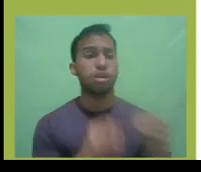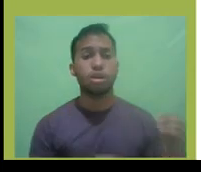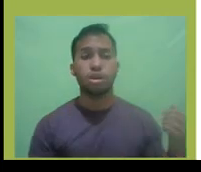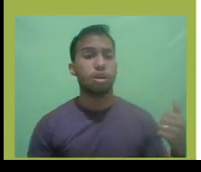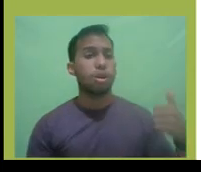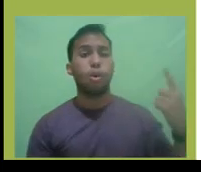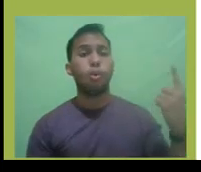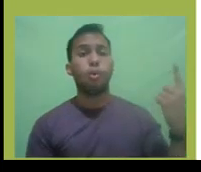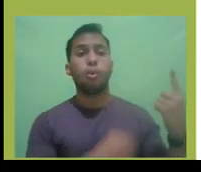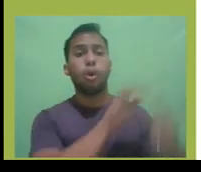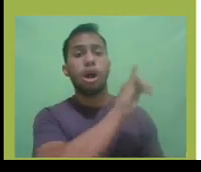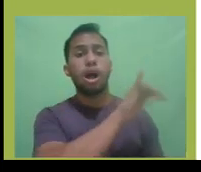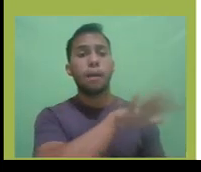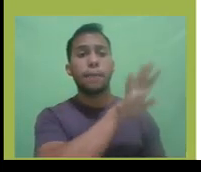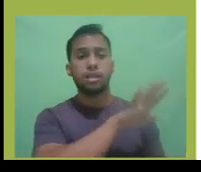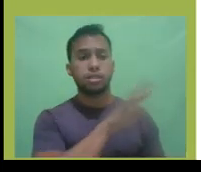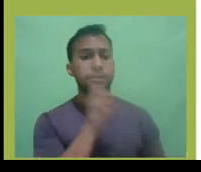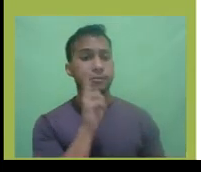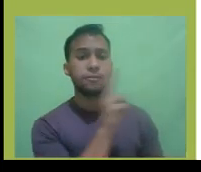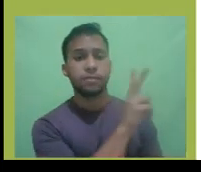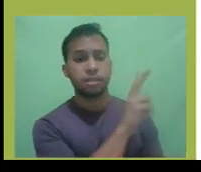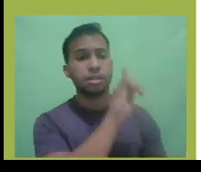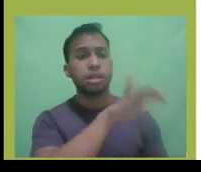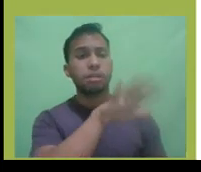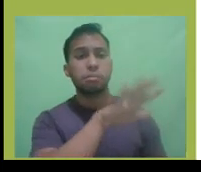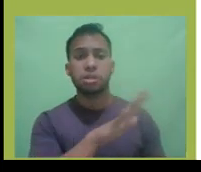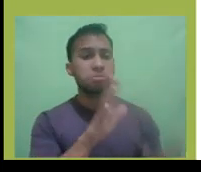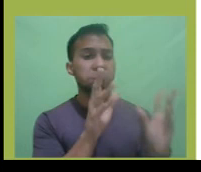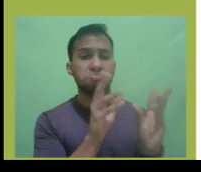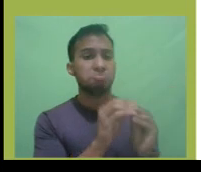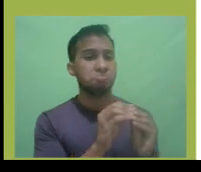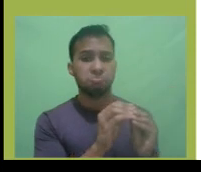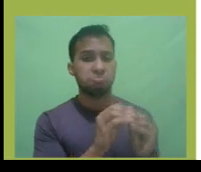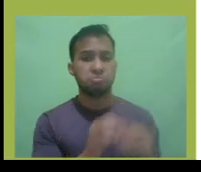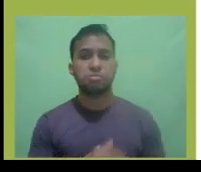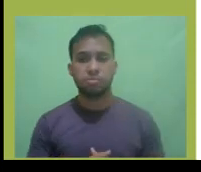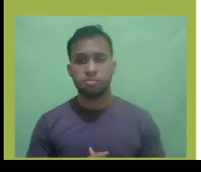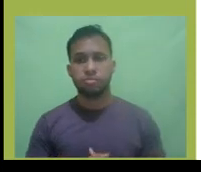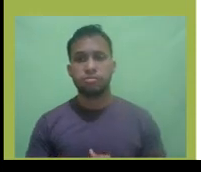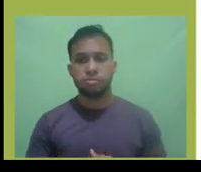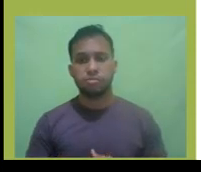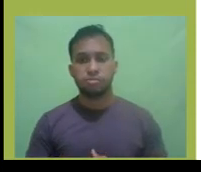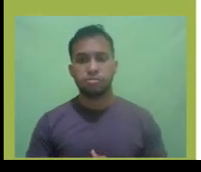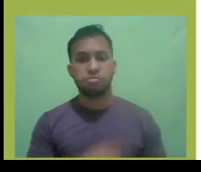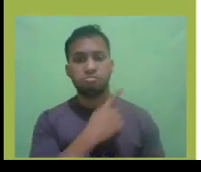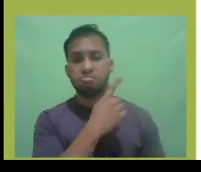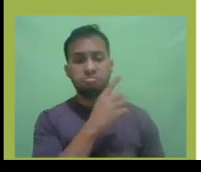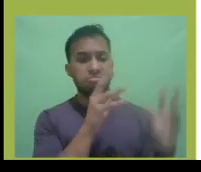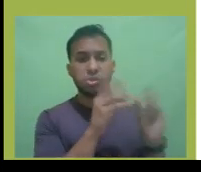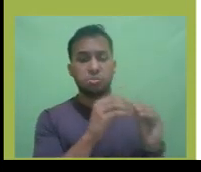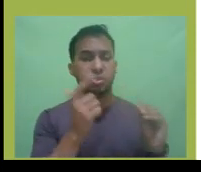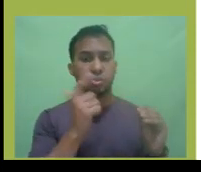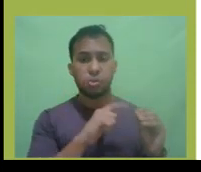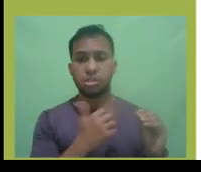e você pode citar quais foram as técnicas e os equipamentos utilizados, tentando responder quais seriam as